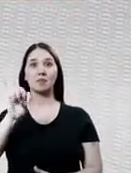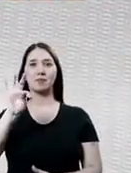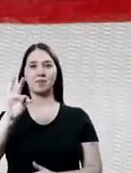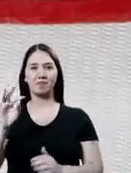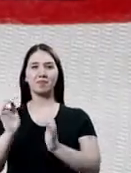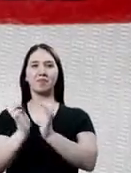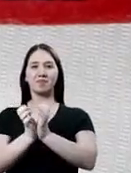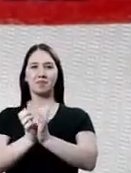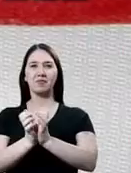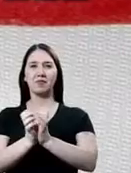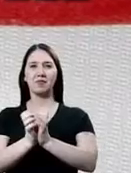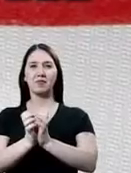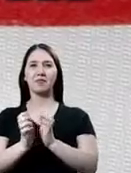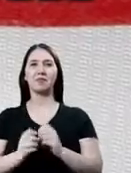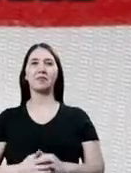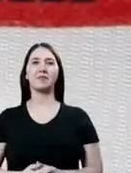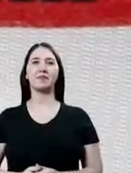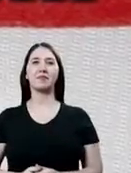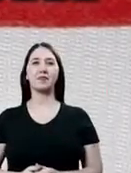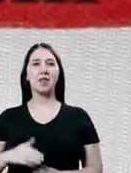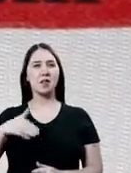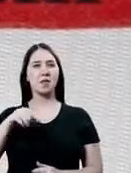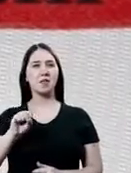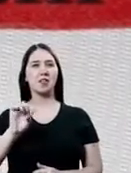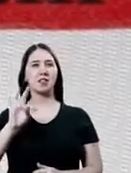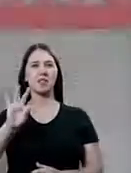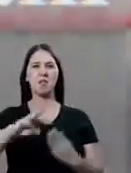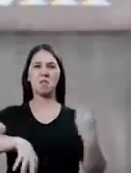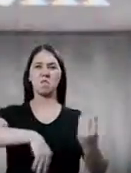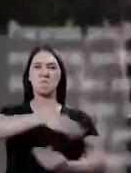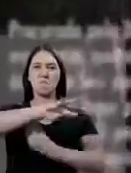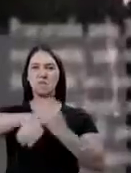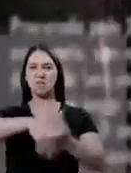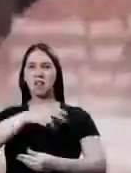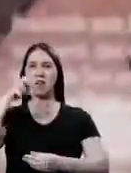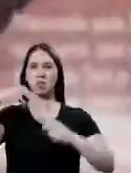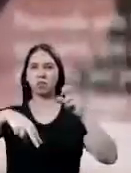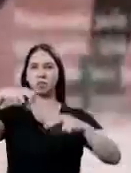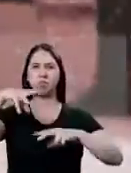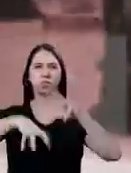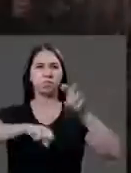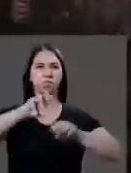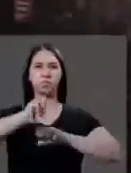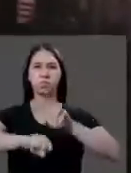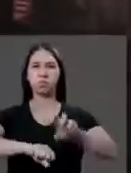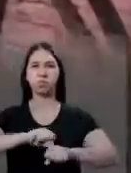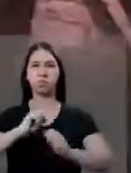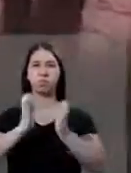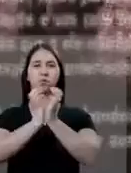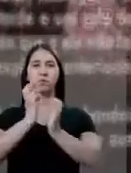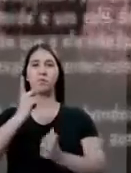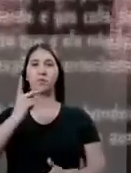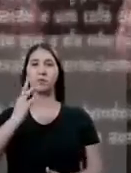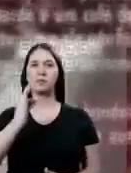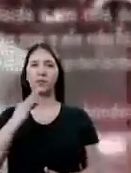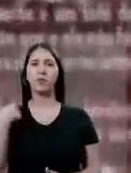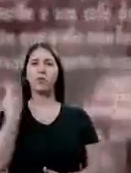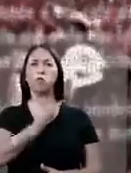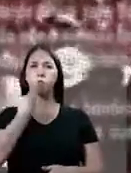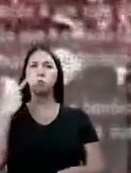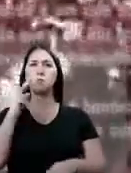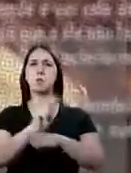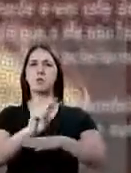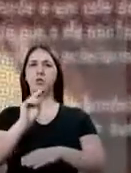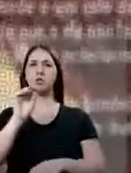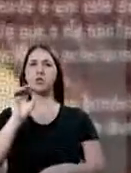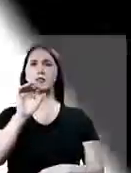eleição. O apoio do MST. Do MST da baderna, das invasões, da turma do